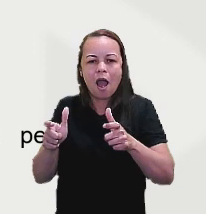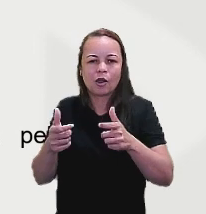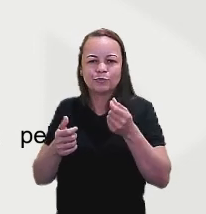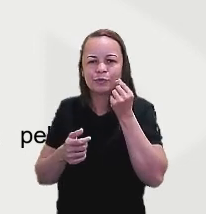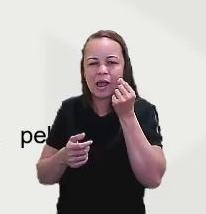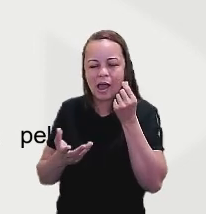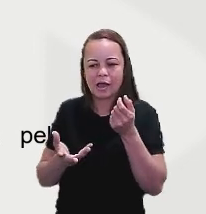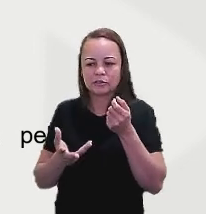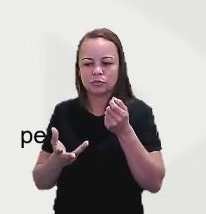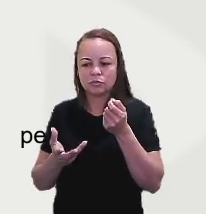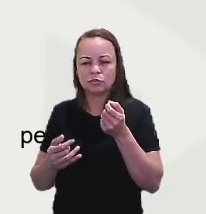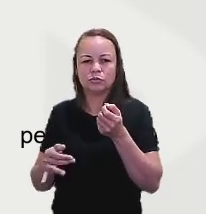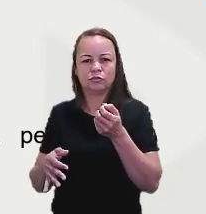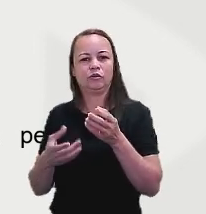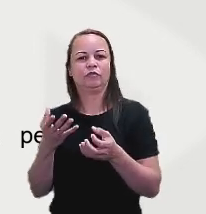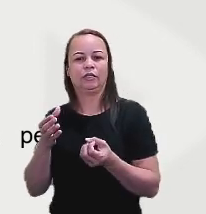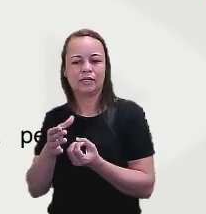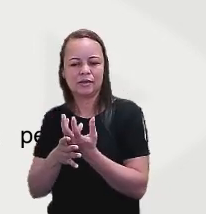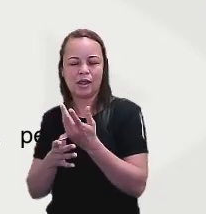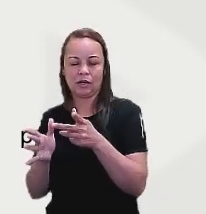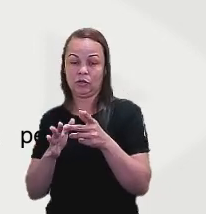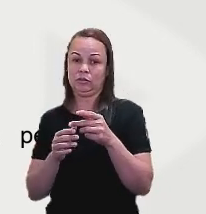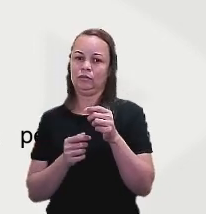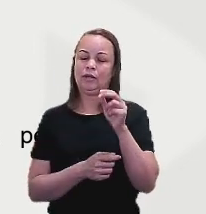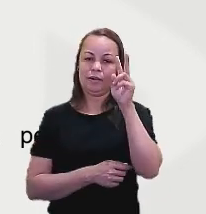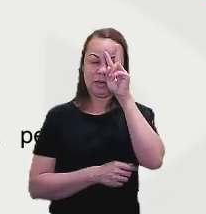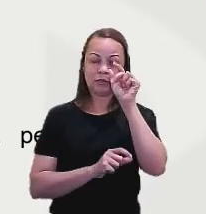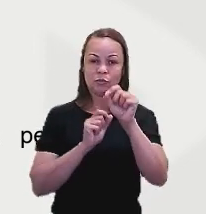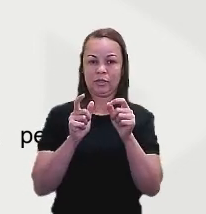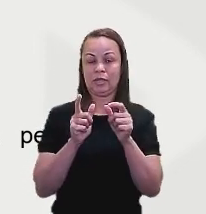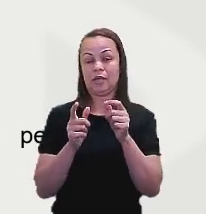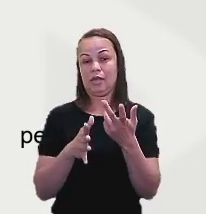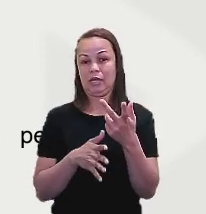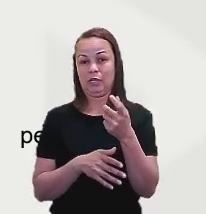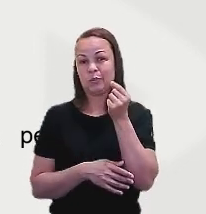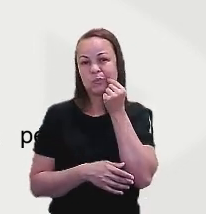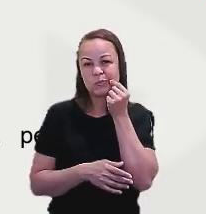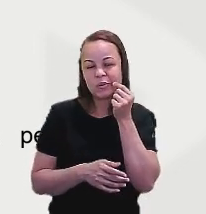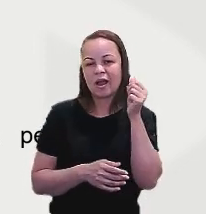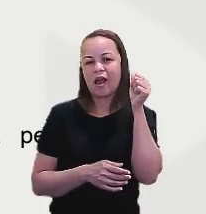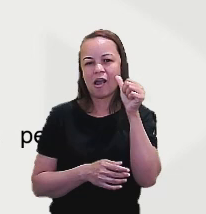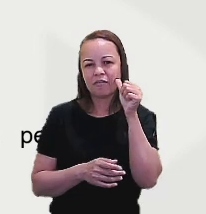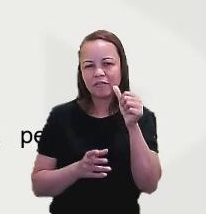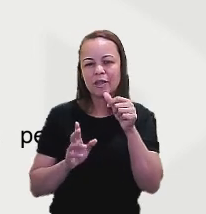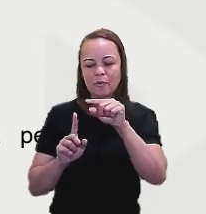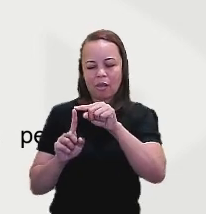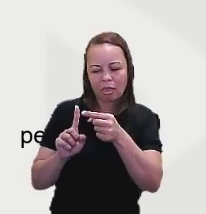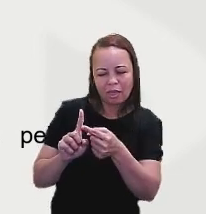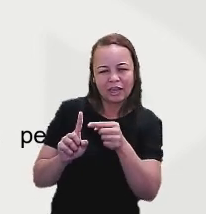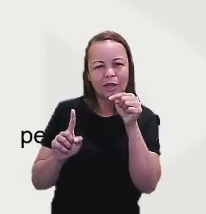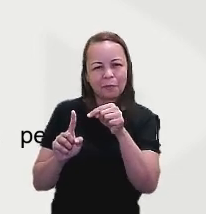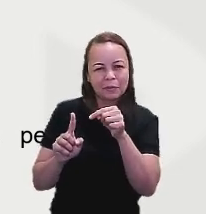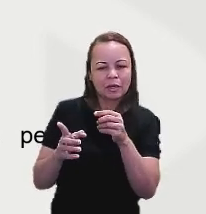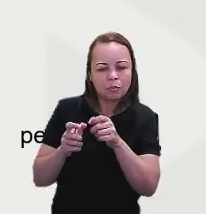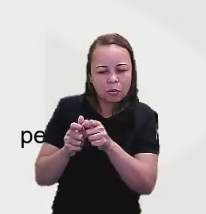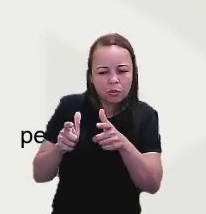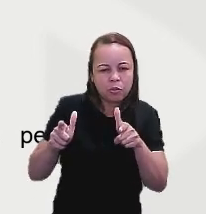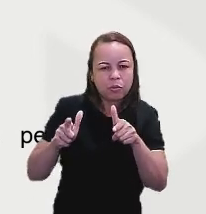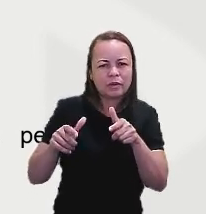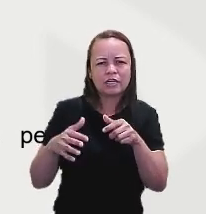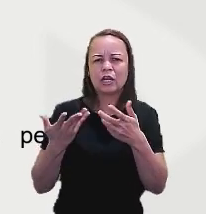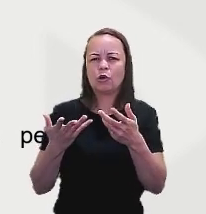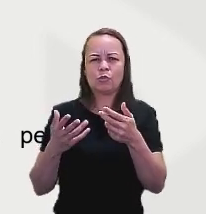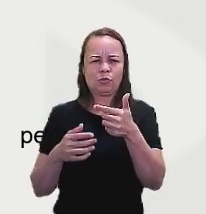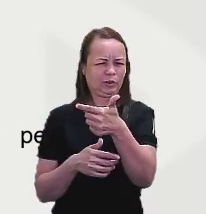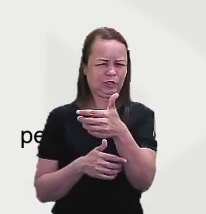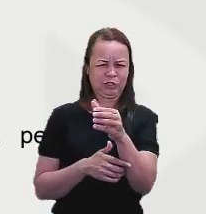rato, lembrando que uma fêmea, quando ela está gestante, a gestação de um rato é curta, ela dá em média o quê? Ela dá em média o quê? Uns